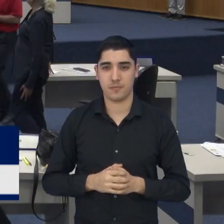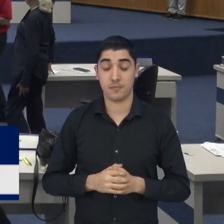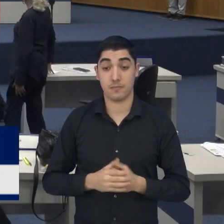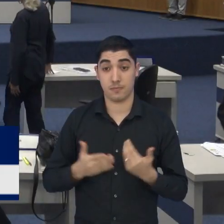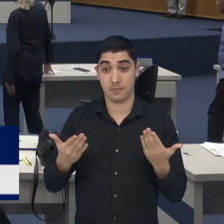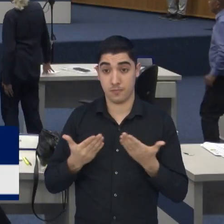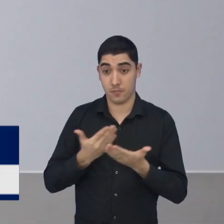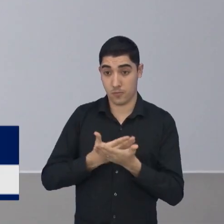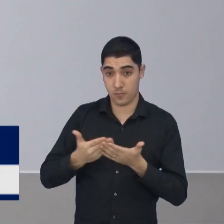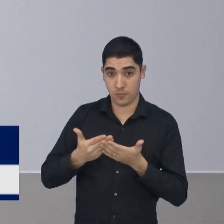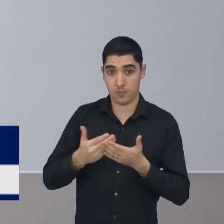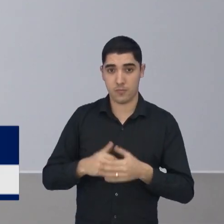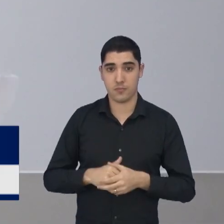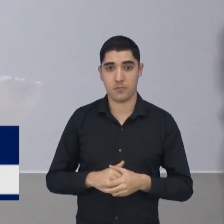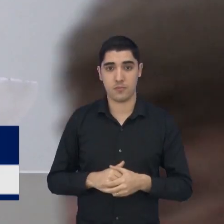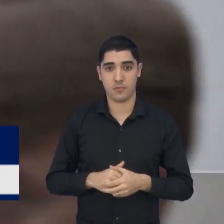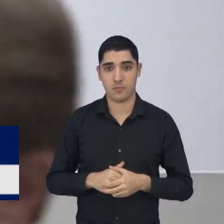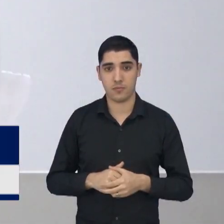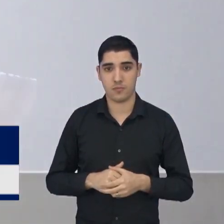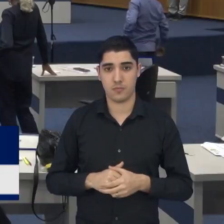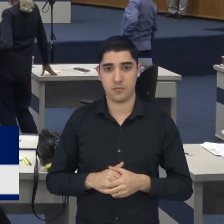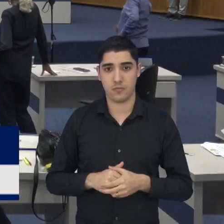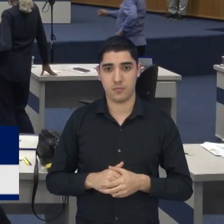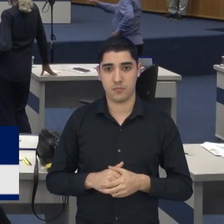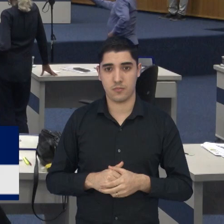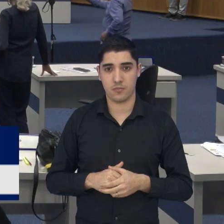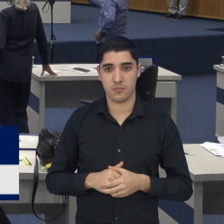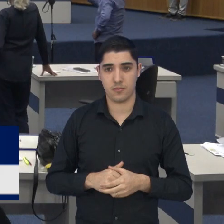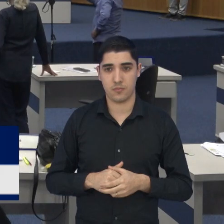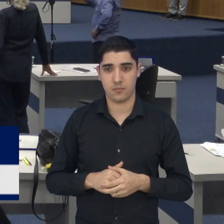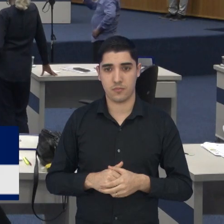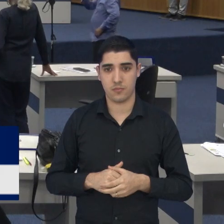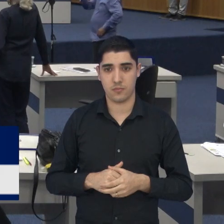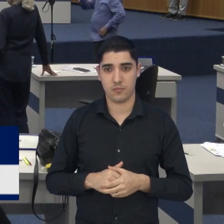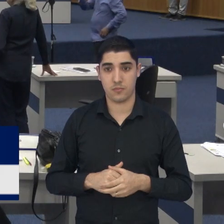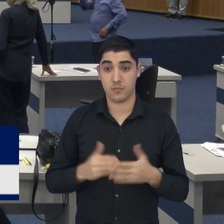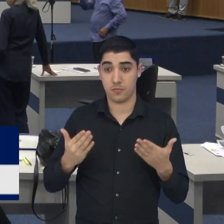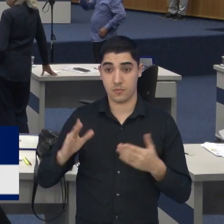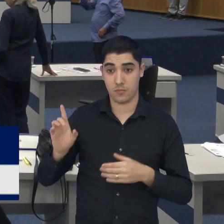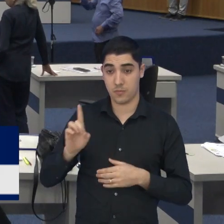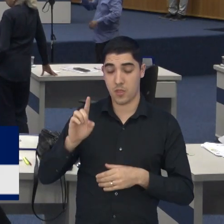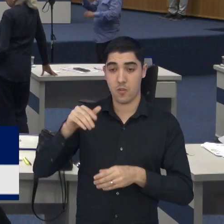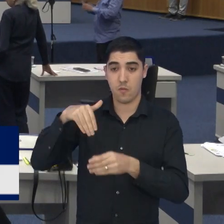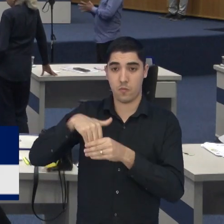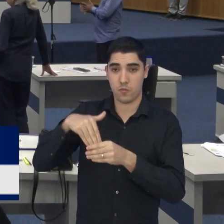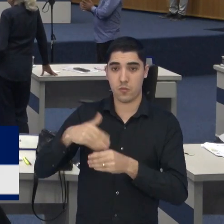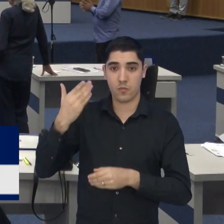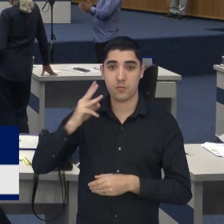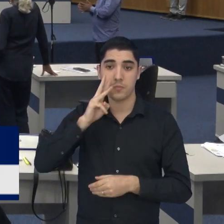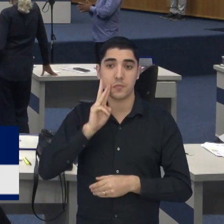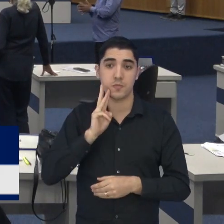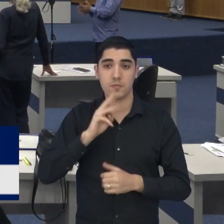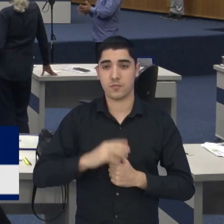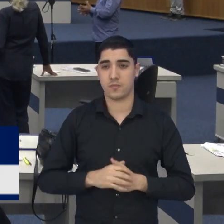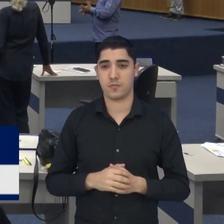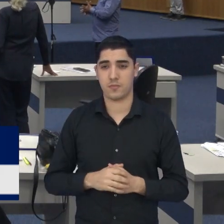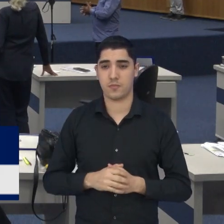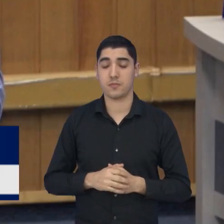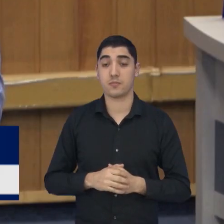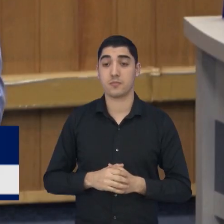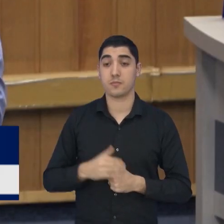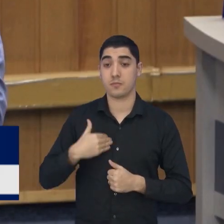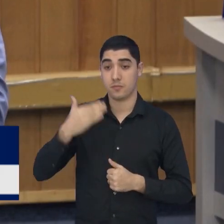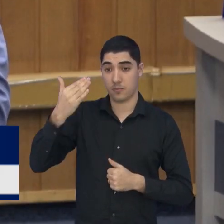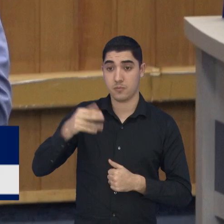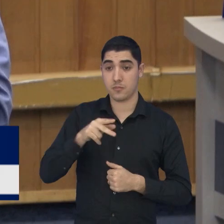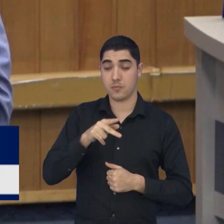Passaremos agora então para o encaminhamento de votação, o vereador Walter Reache. Senhor presidente, o PSC